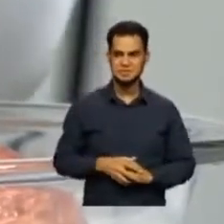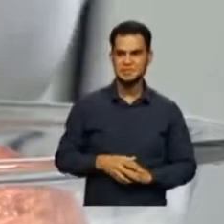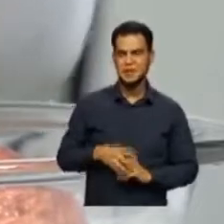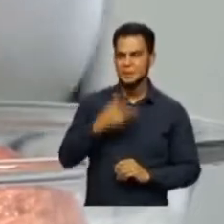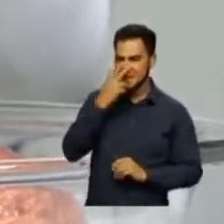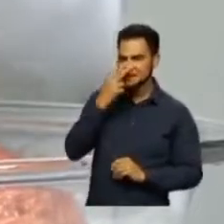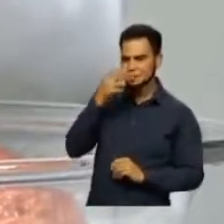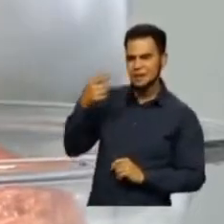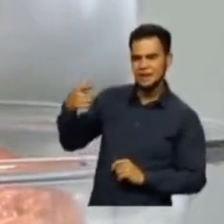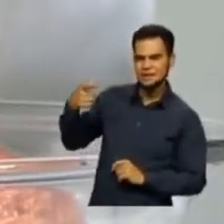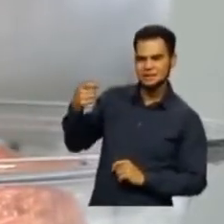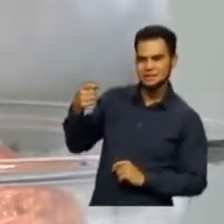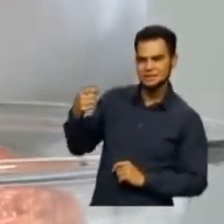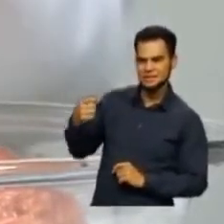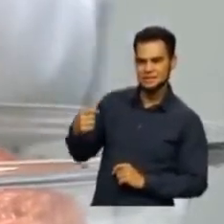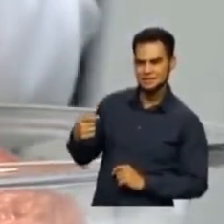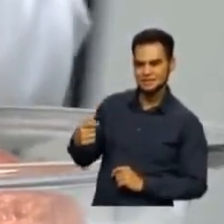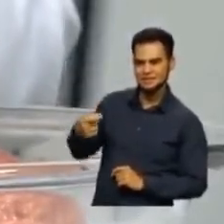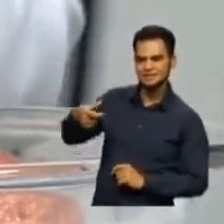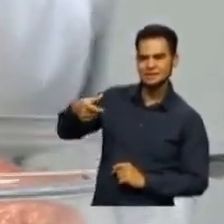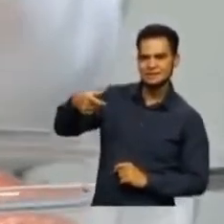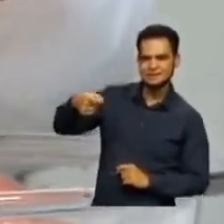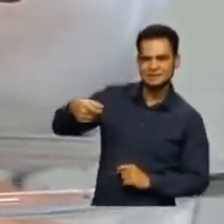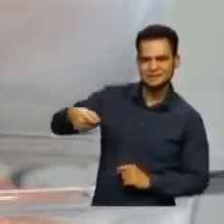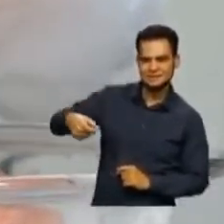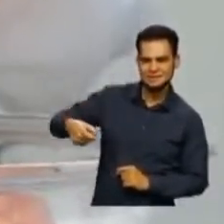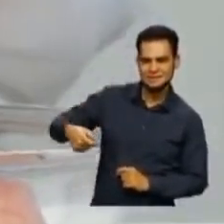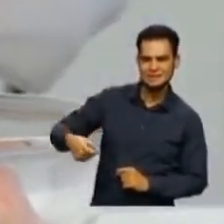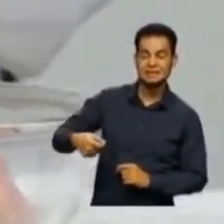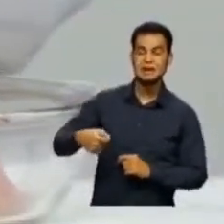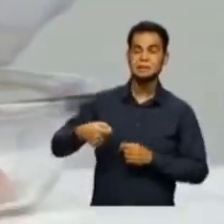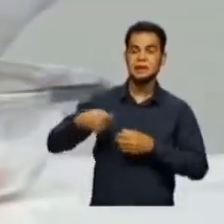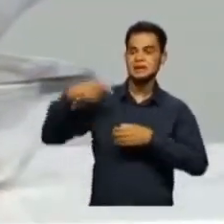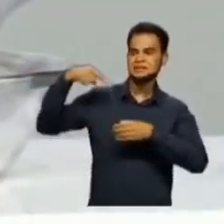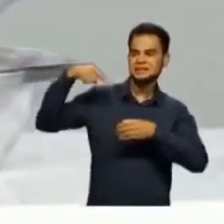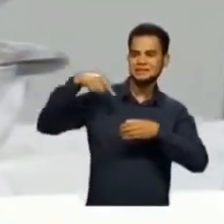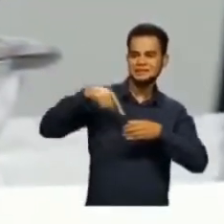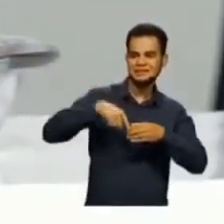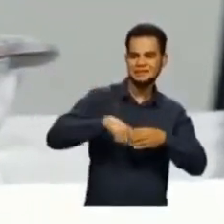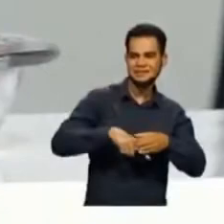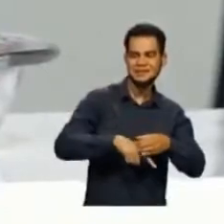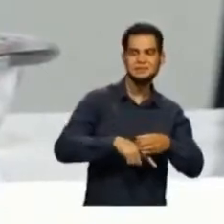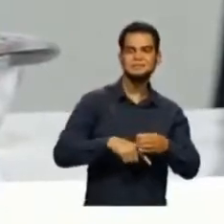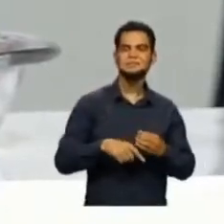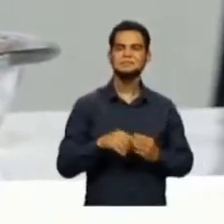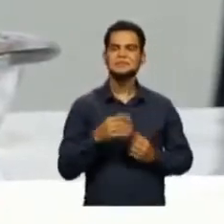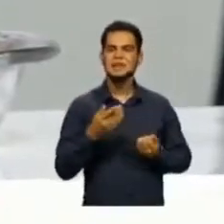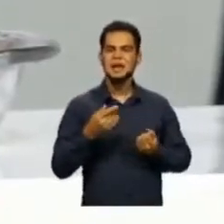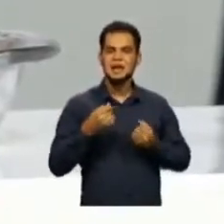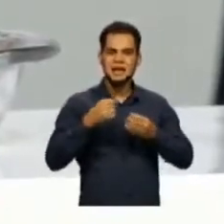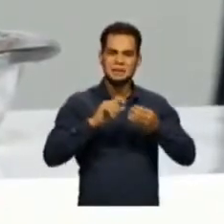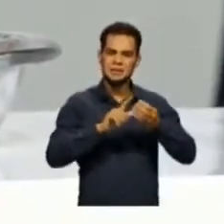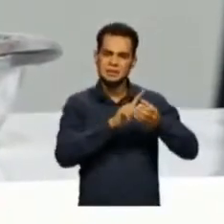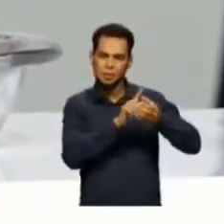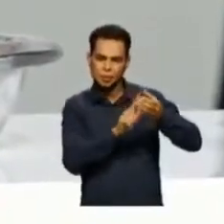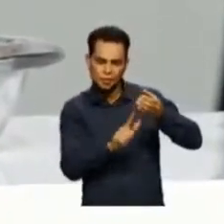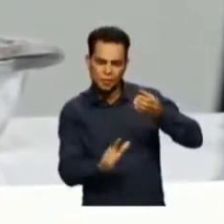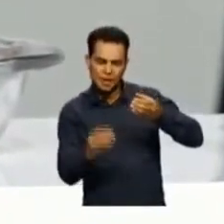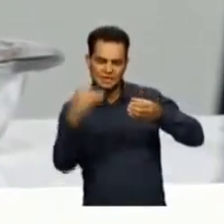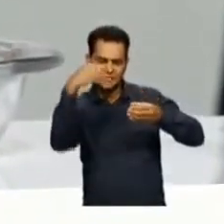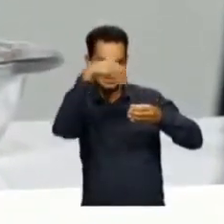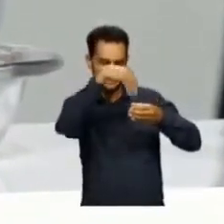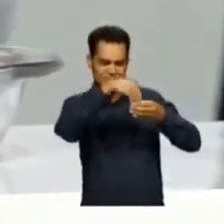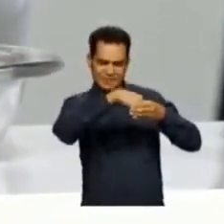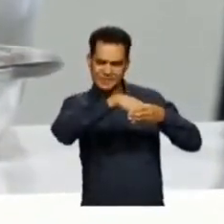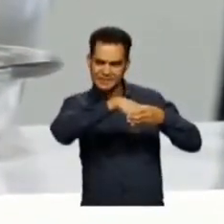estrutura cartilaginosa e também é oca, né? Você está vendo que a traqueia, ela é oca e ela tem